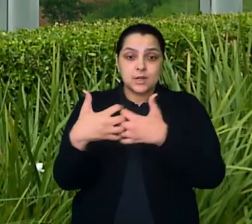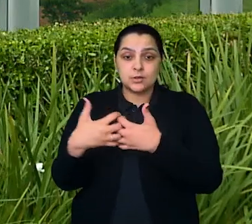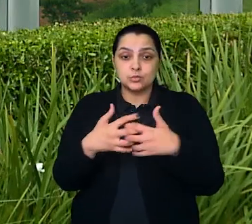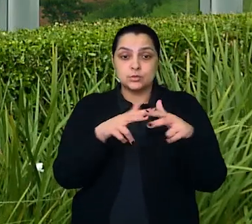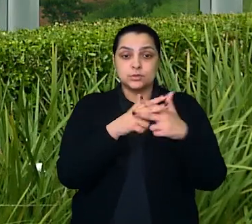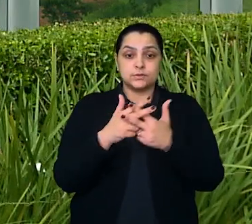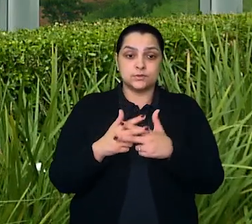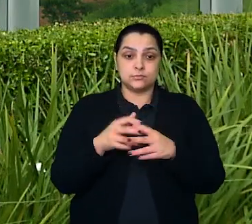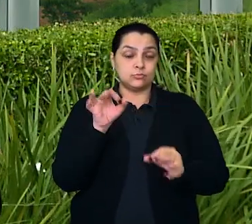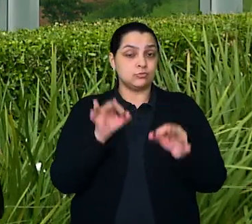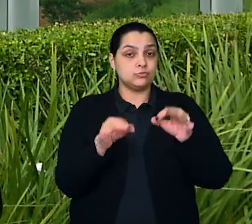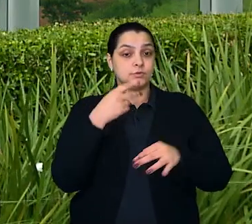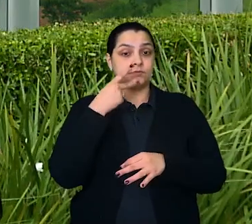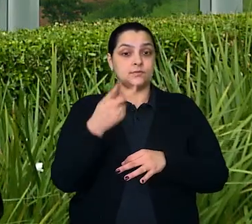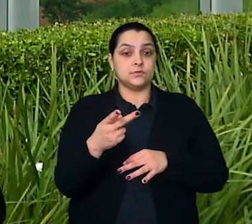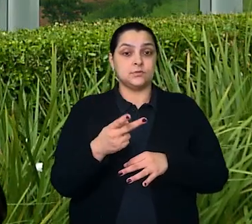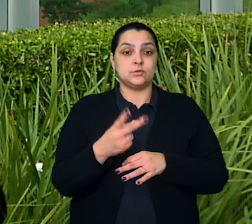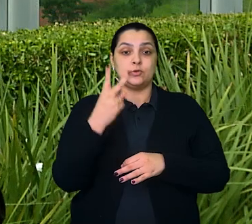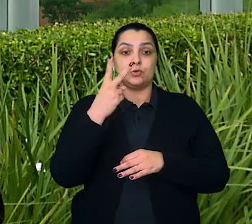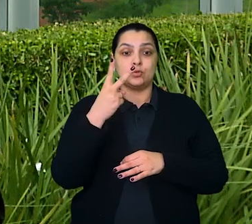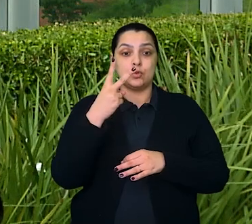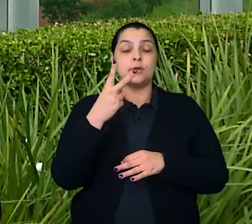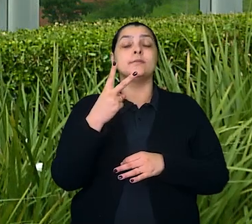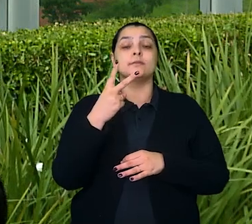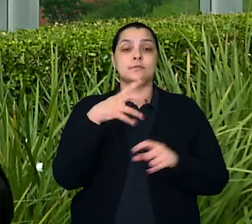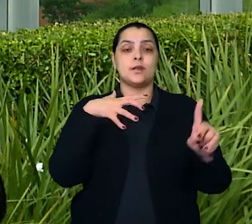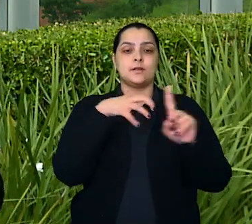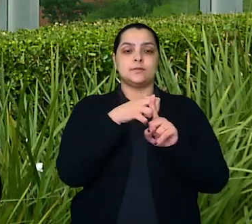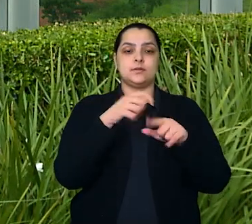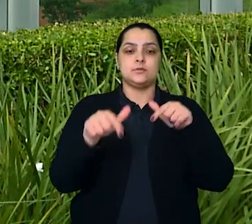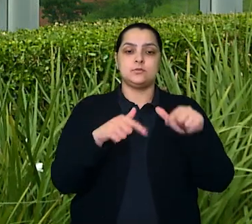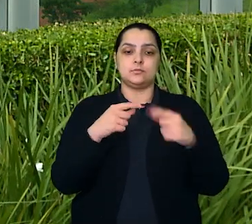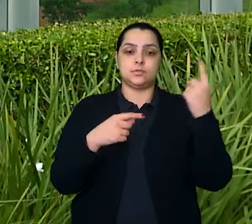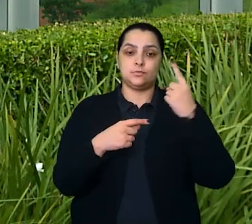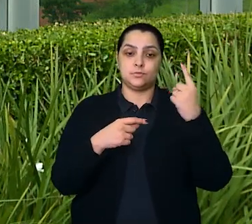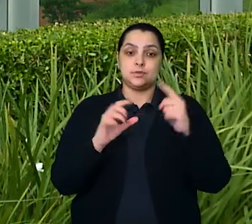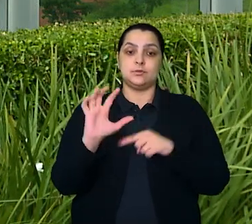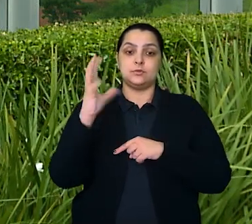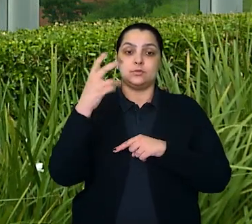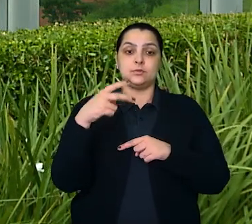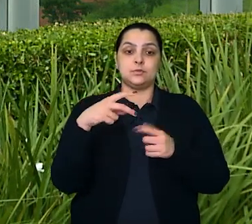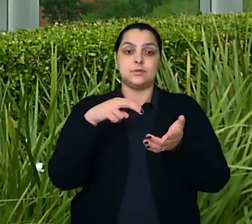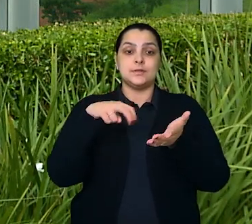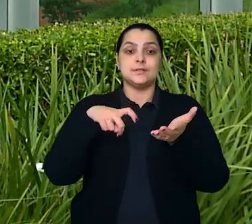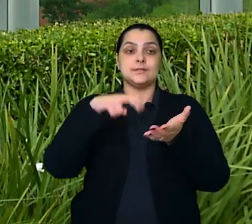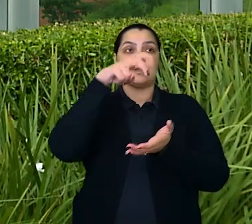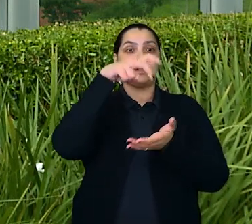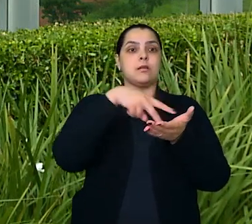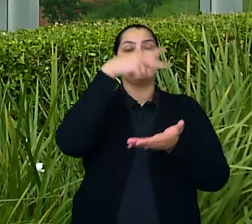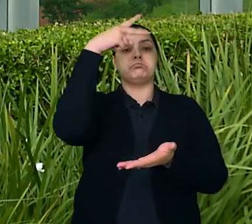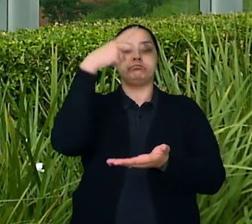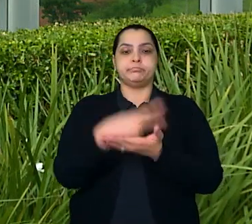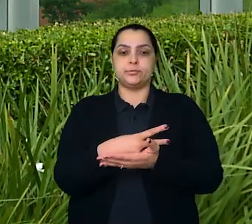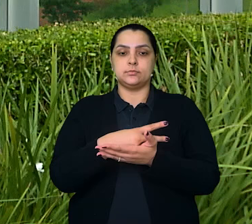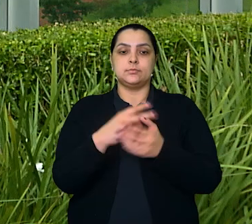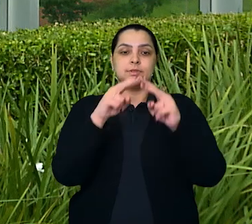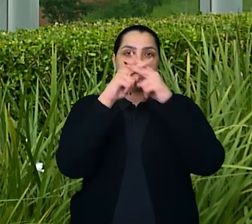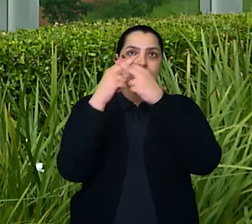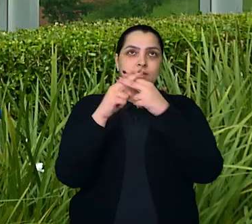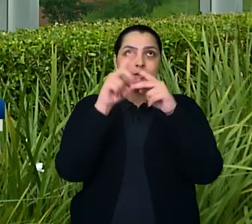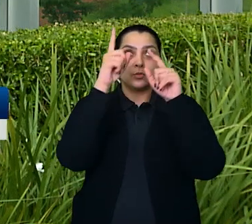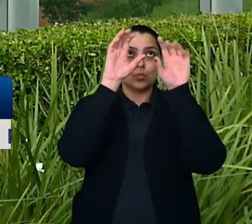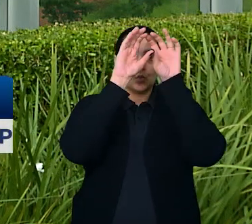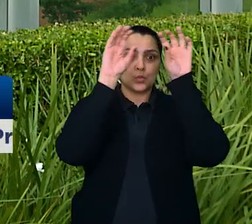Na justiça, ele disse que sofreu 2 acidentes de trabalho. O primeiro teria ocorrido quando caiu de uma escada usada para consertar